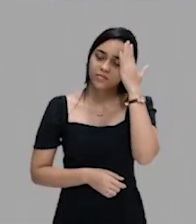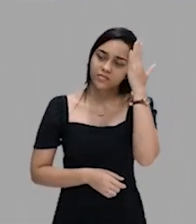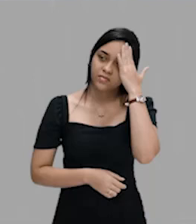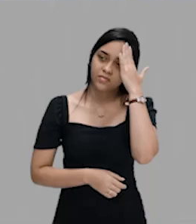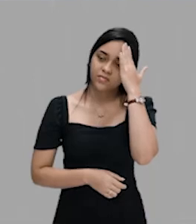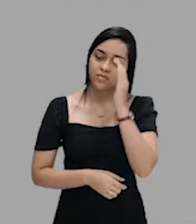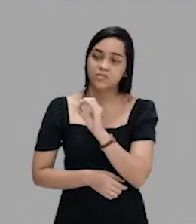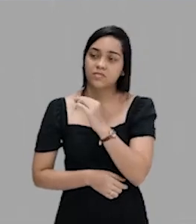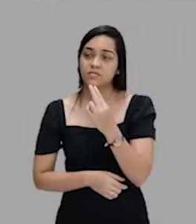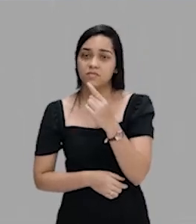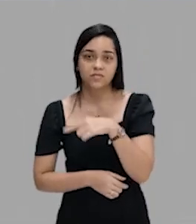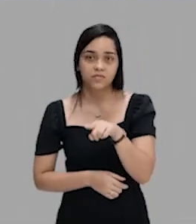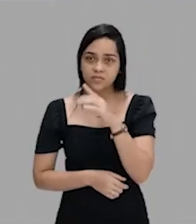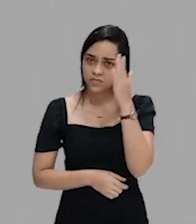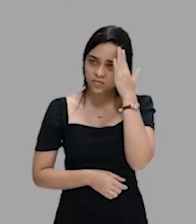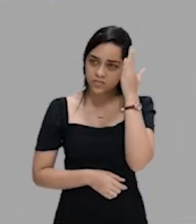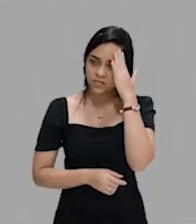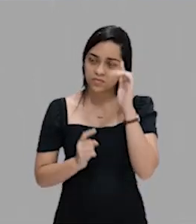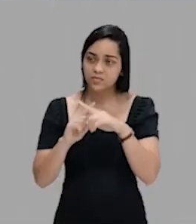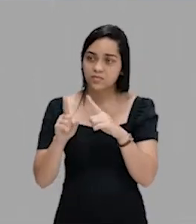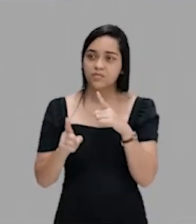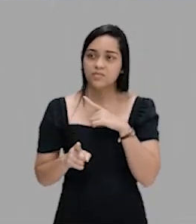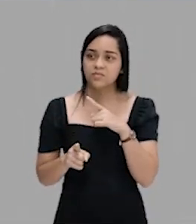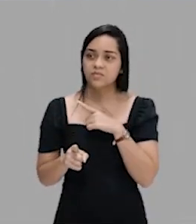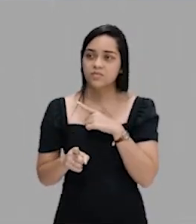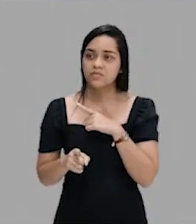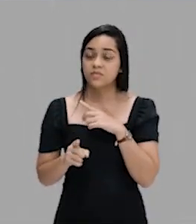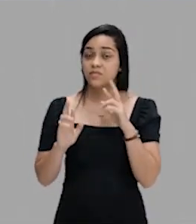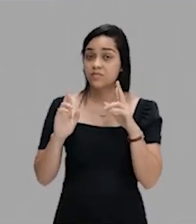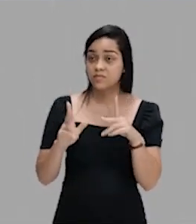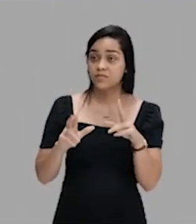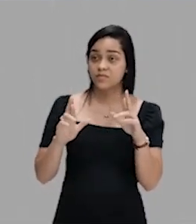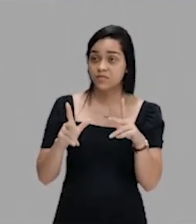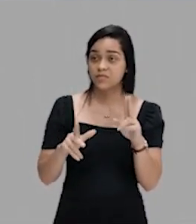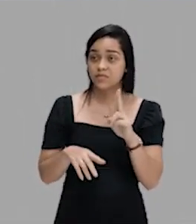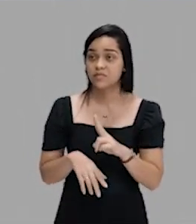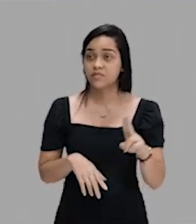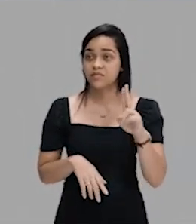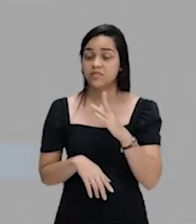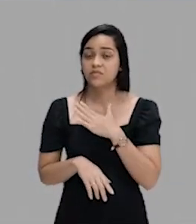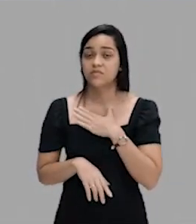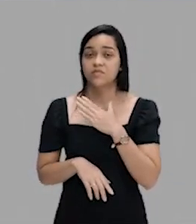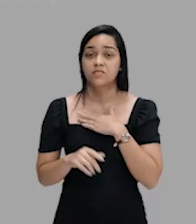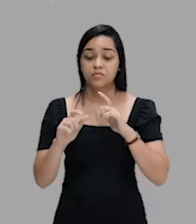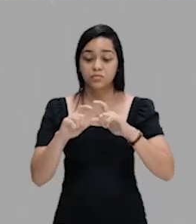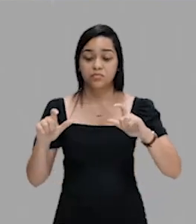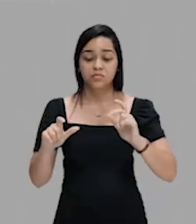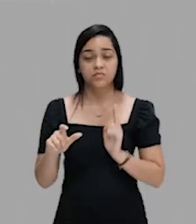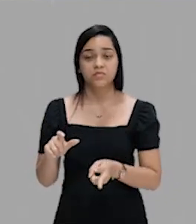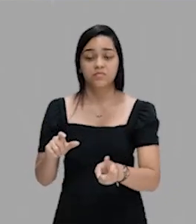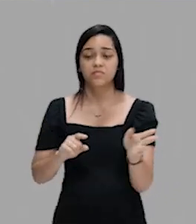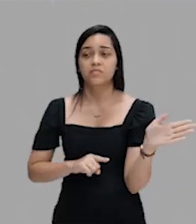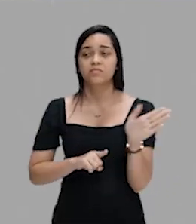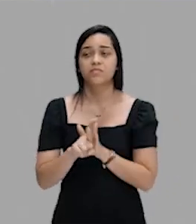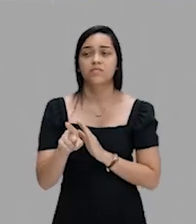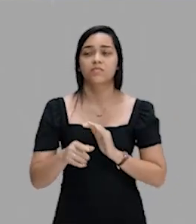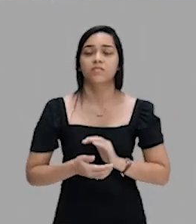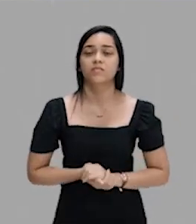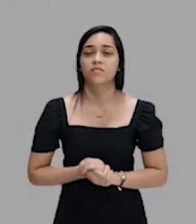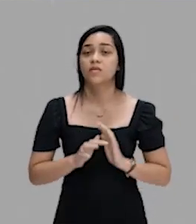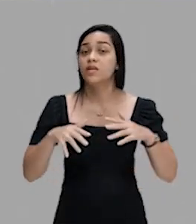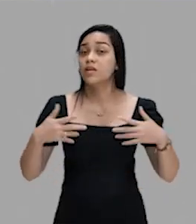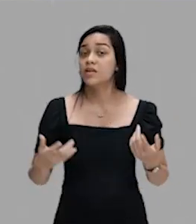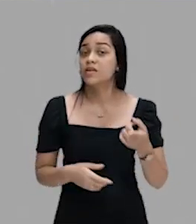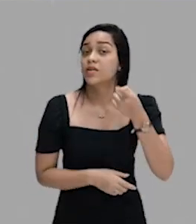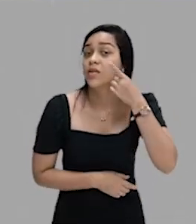ou se vocês não entenderam só que eu faço isso de uma forma bem diferente usando o meu jargão perguntando para vocês e